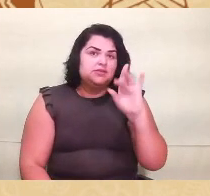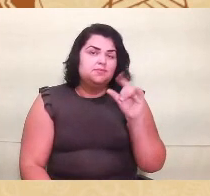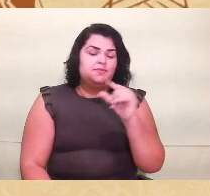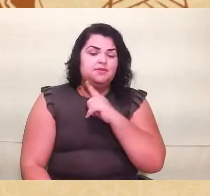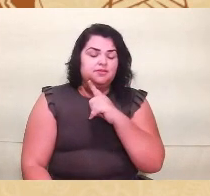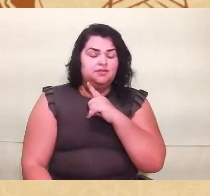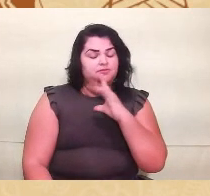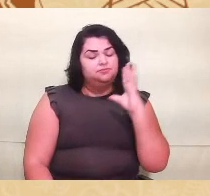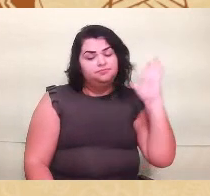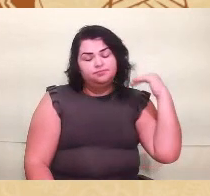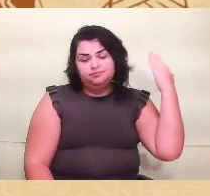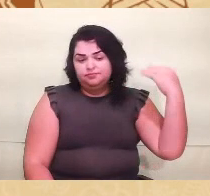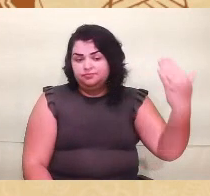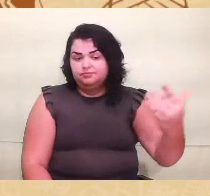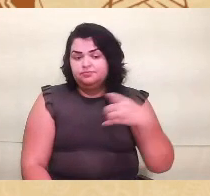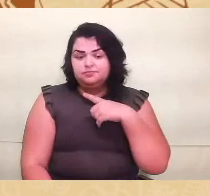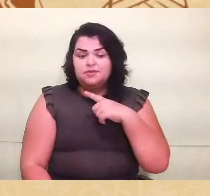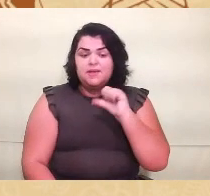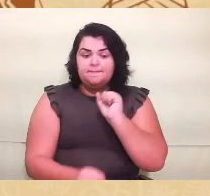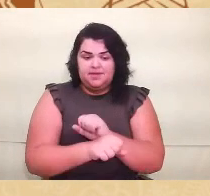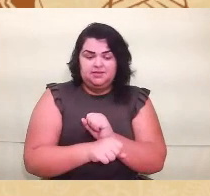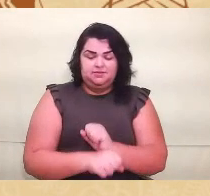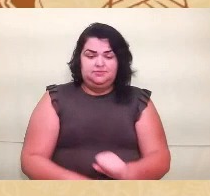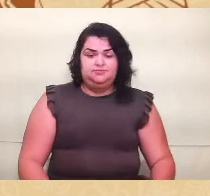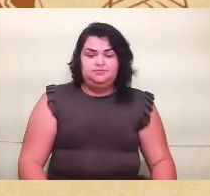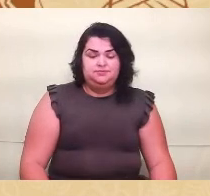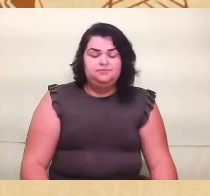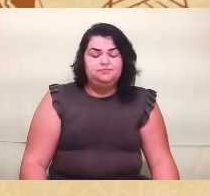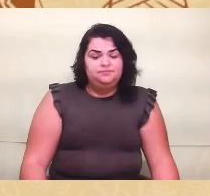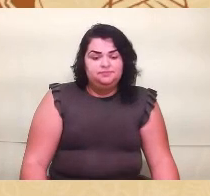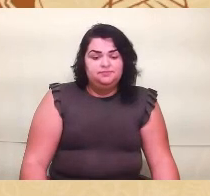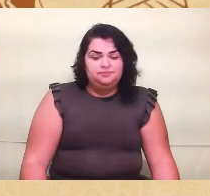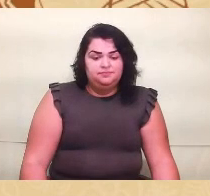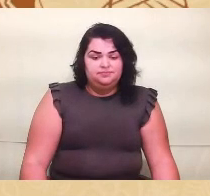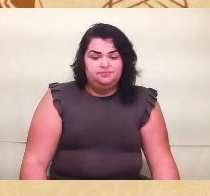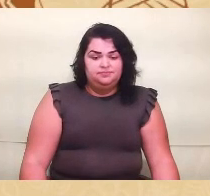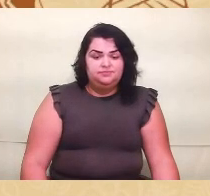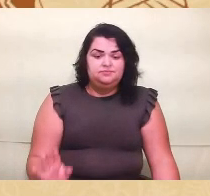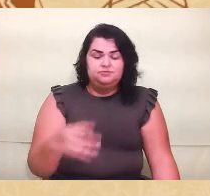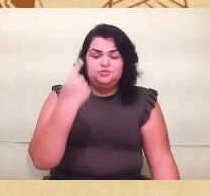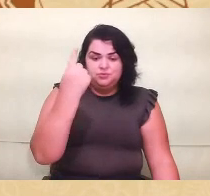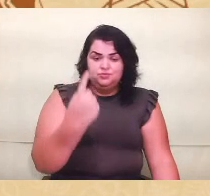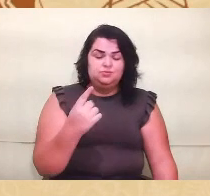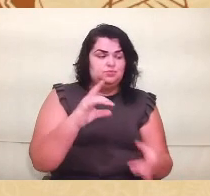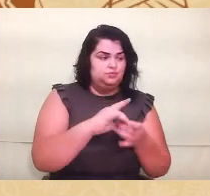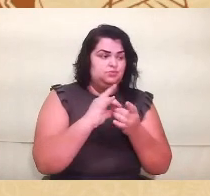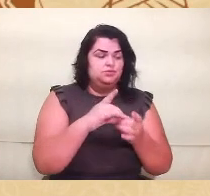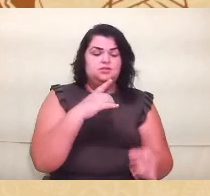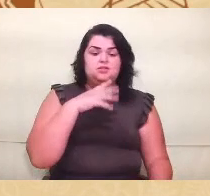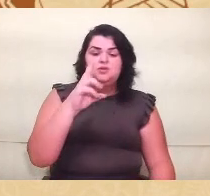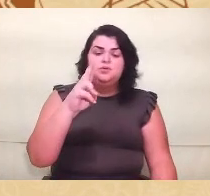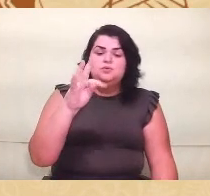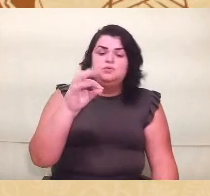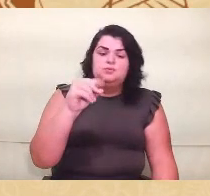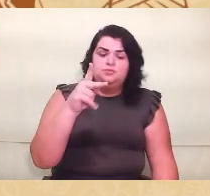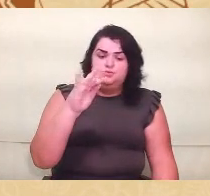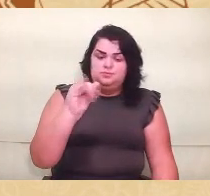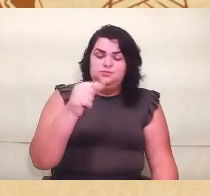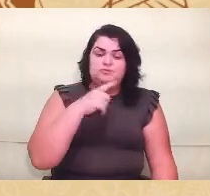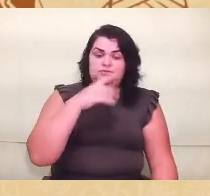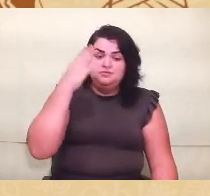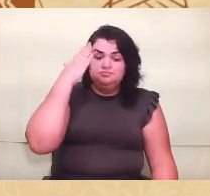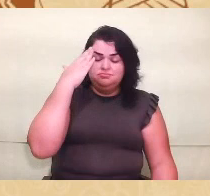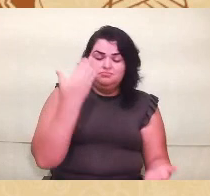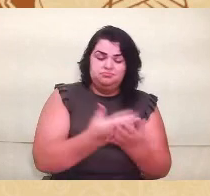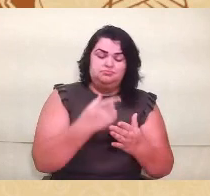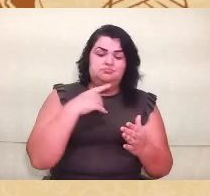está o coringa do baralho. É o grande Raul Seixas, né? Então, para mim, isso é utopia. Acreditar que a COP26 vai resolver a